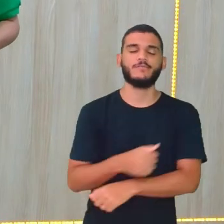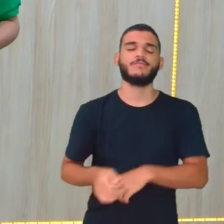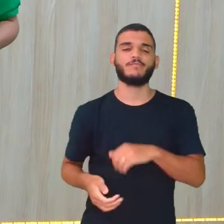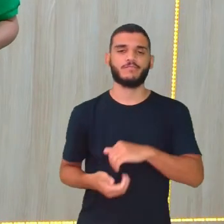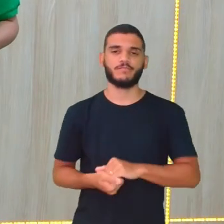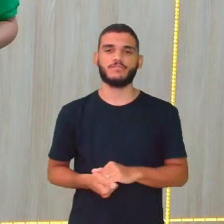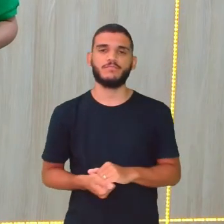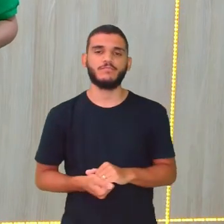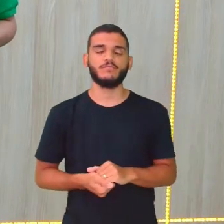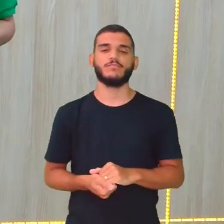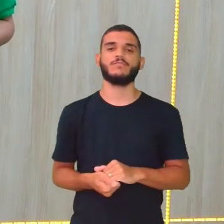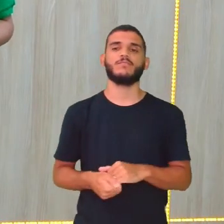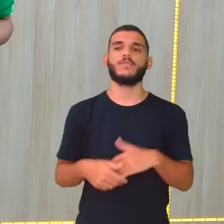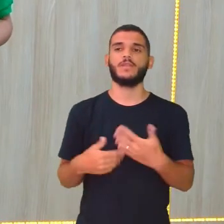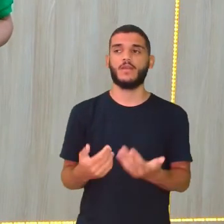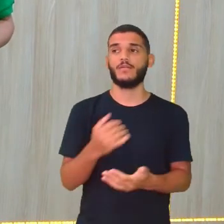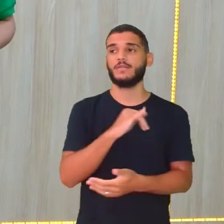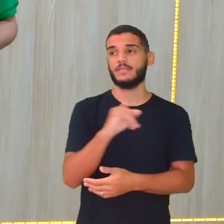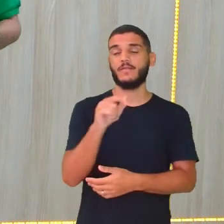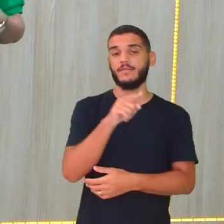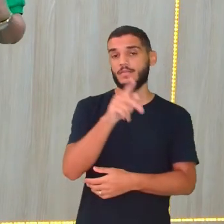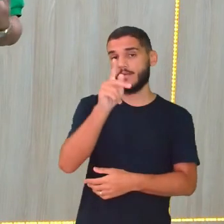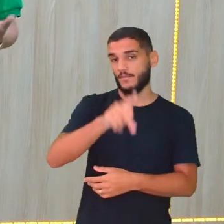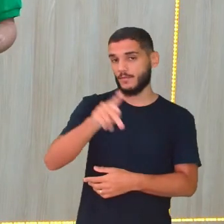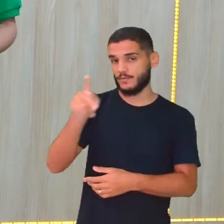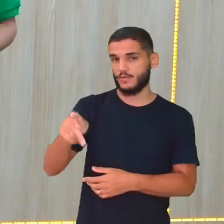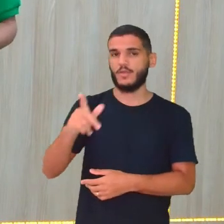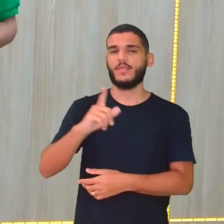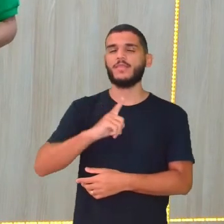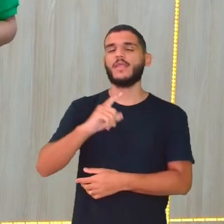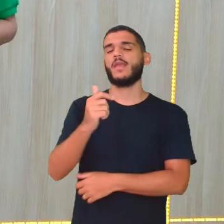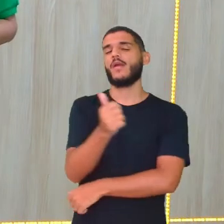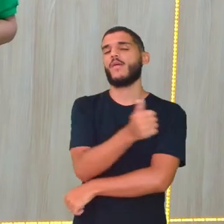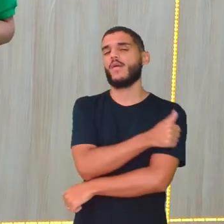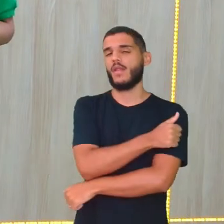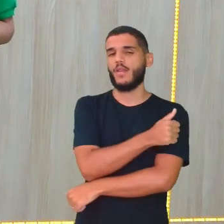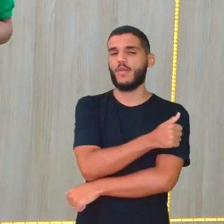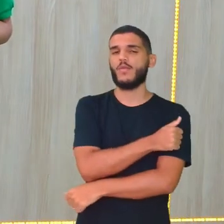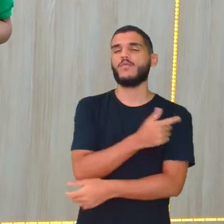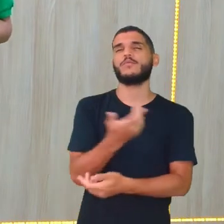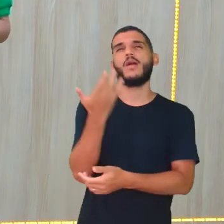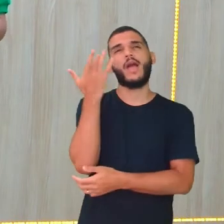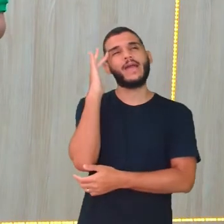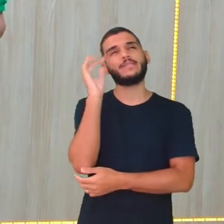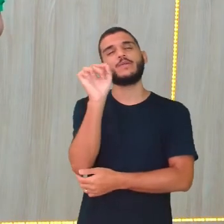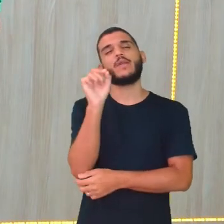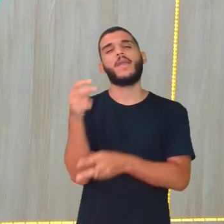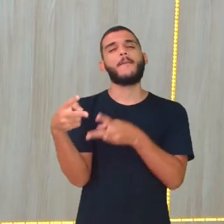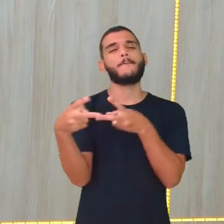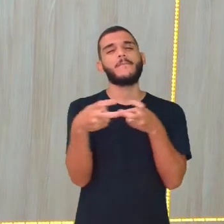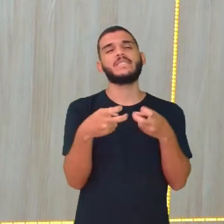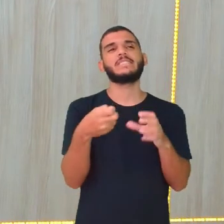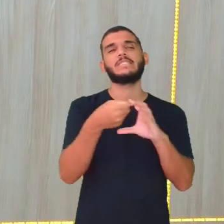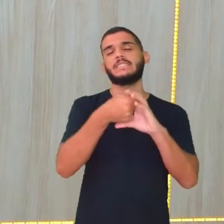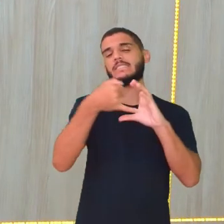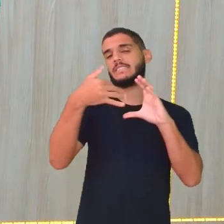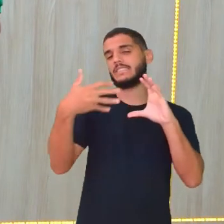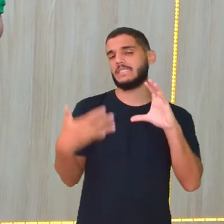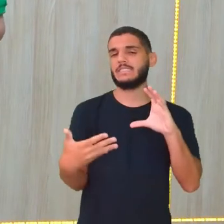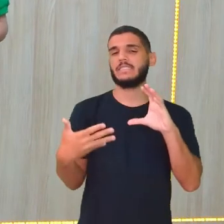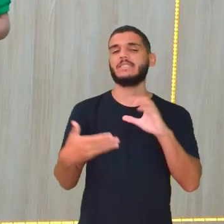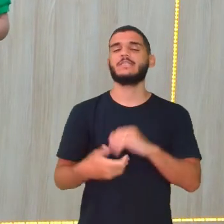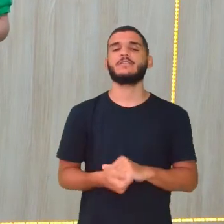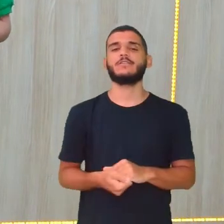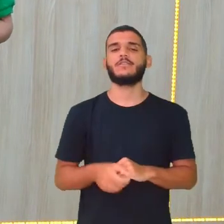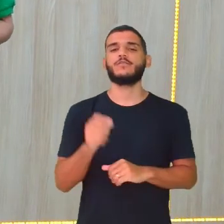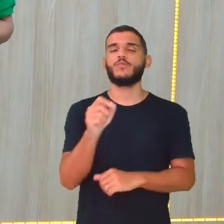altas habilidades. Então, se você, professor, tem um estudante, percebe algumas características